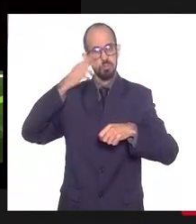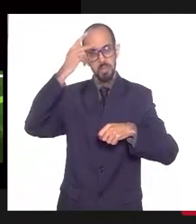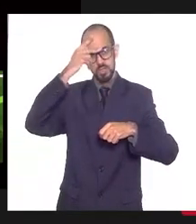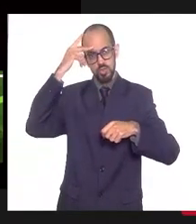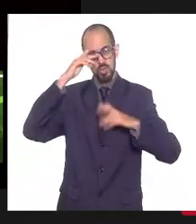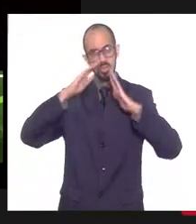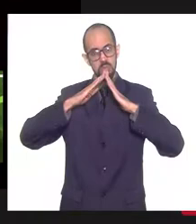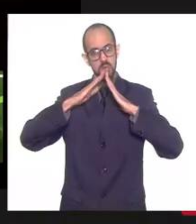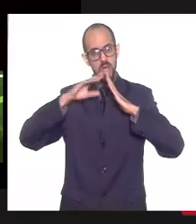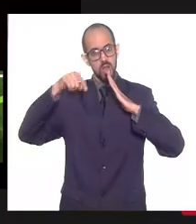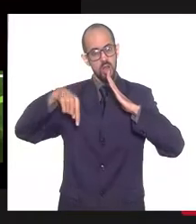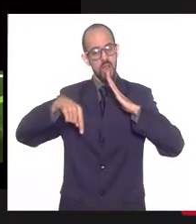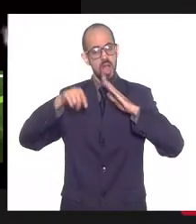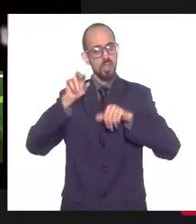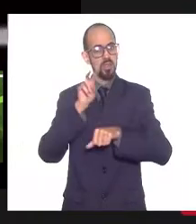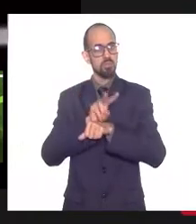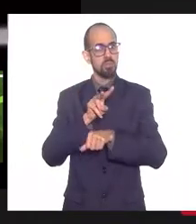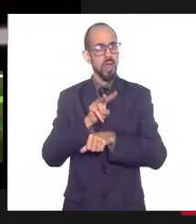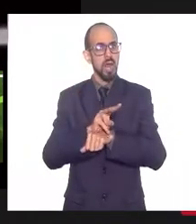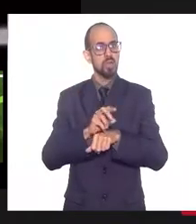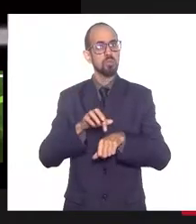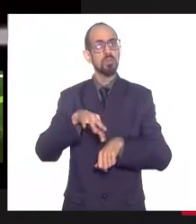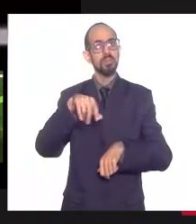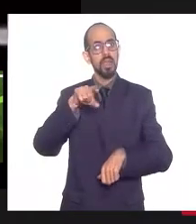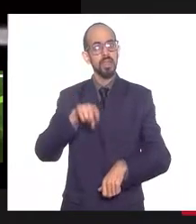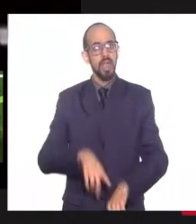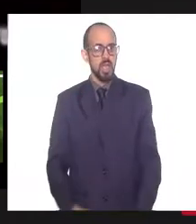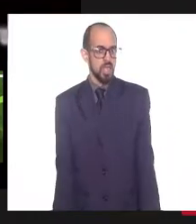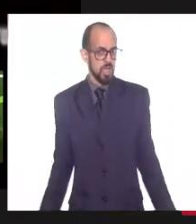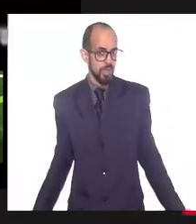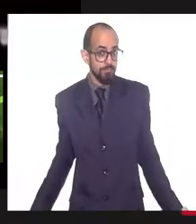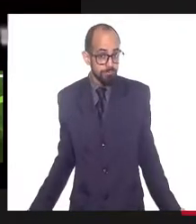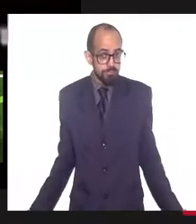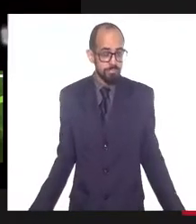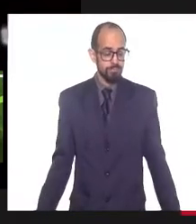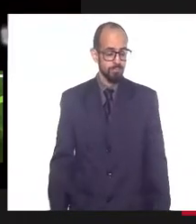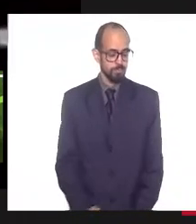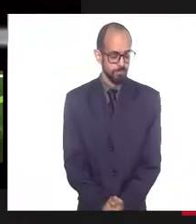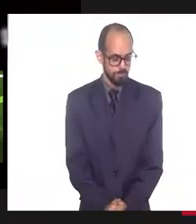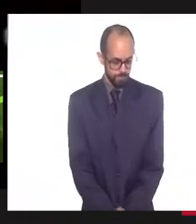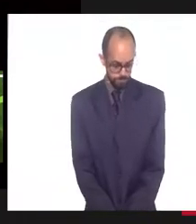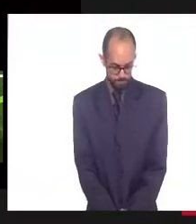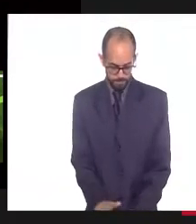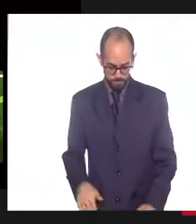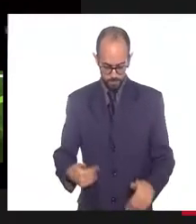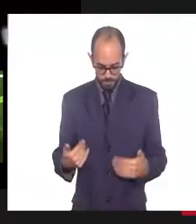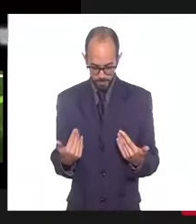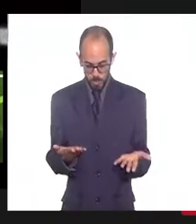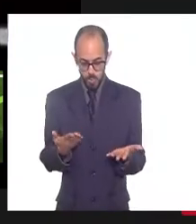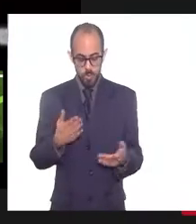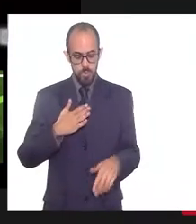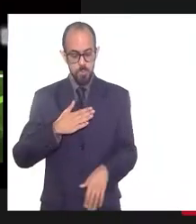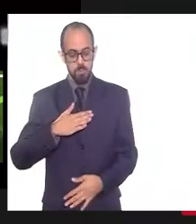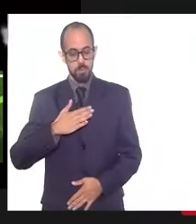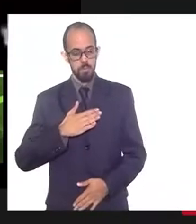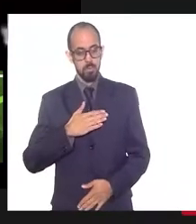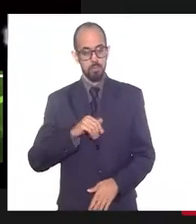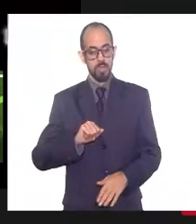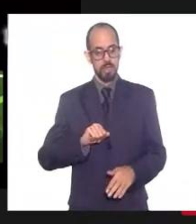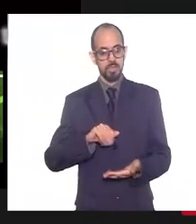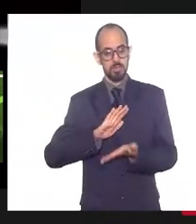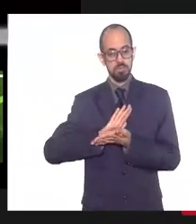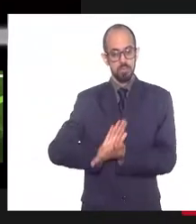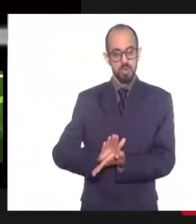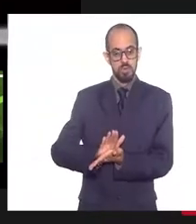estão aparados por quem? Eu acho que essa questão da intolerância...